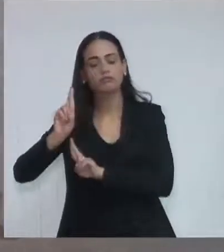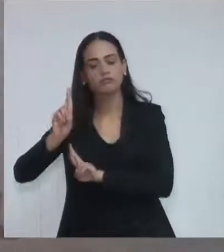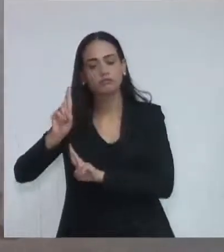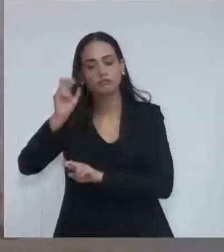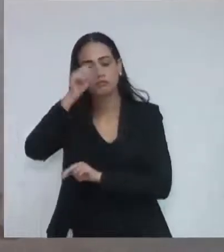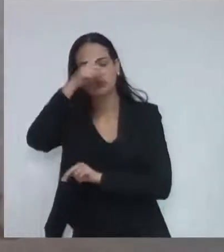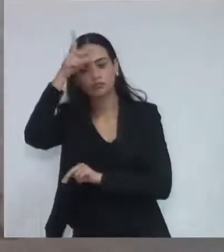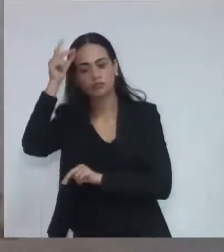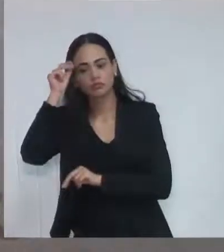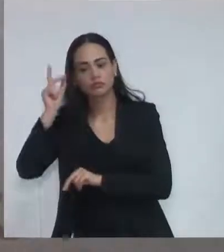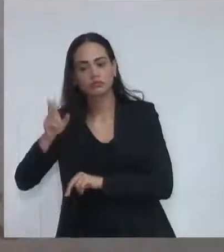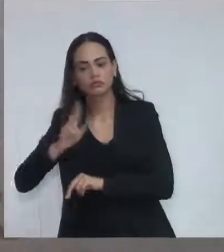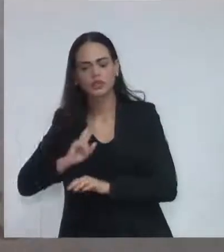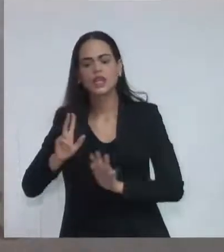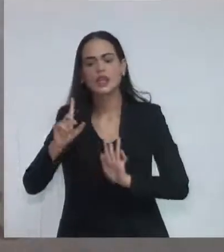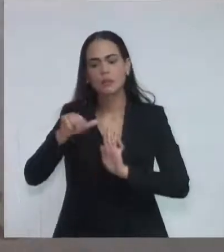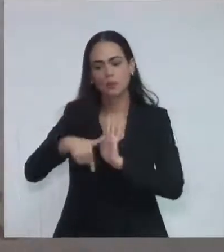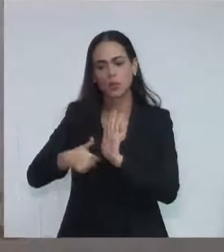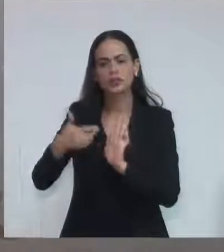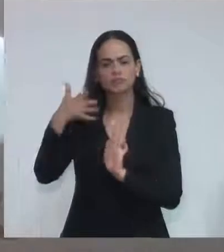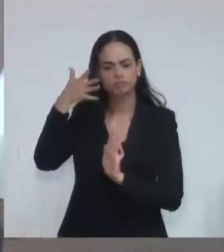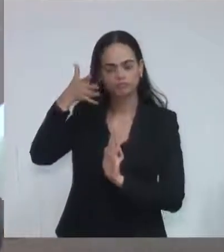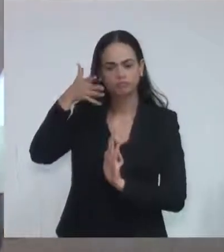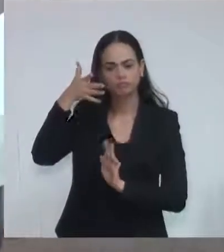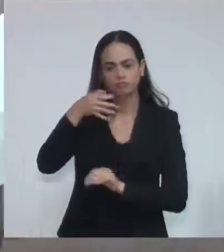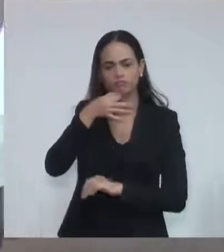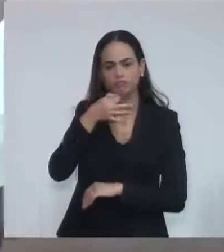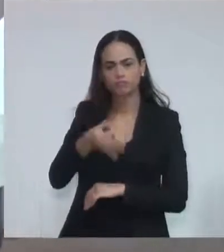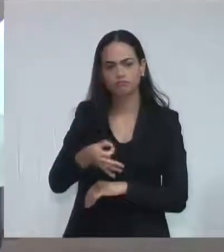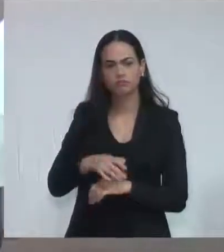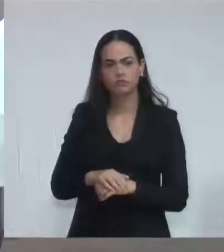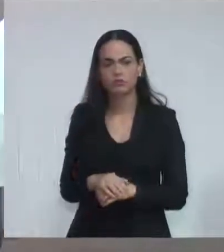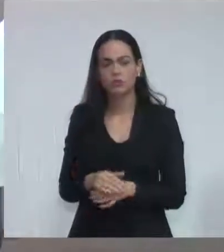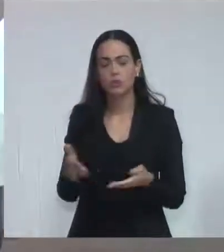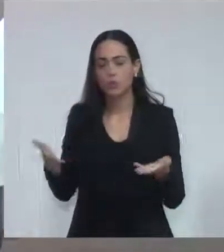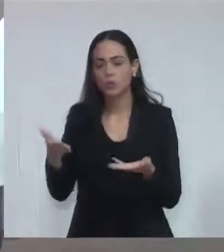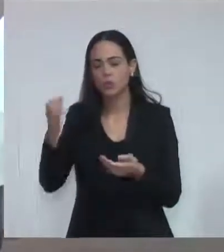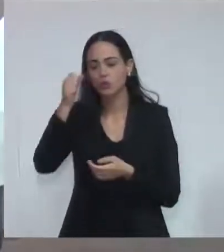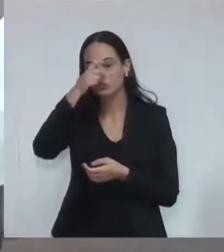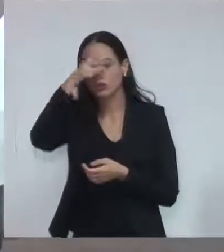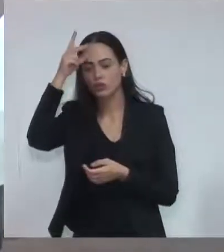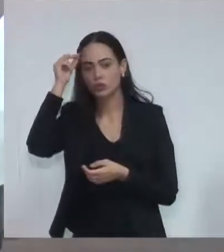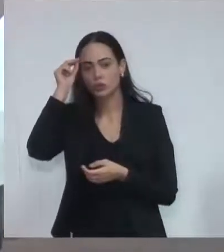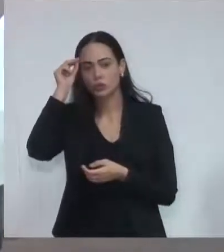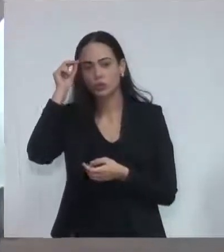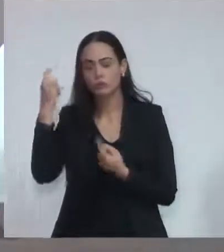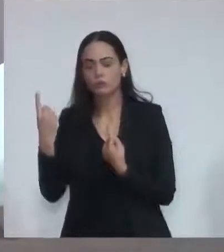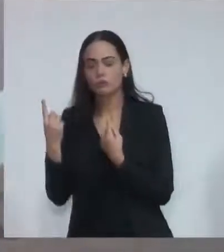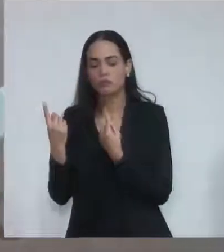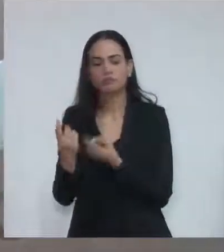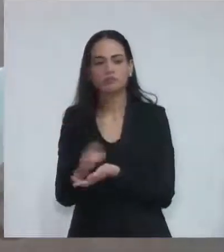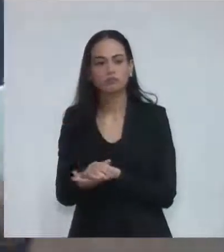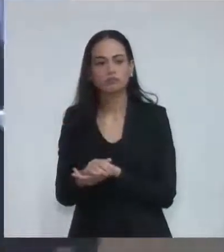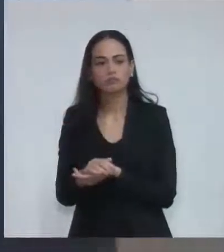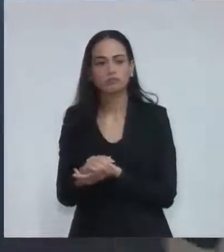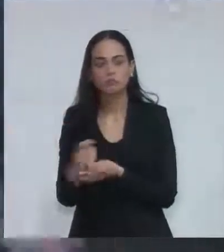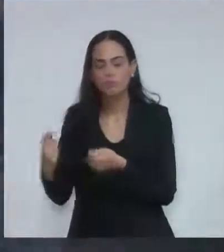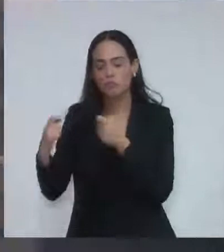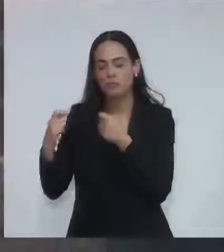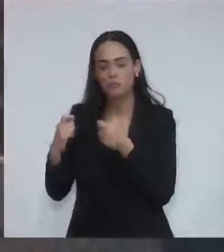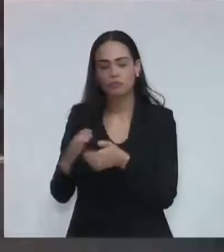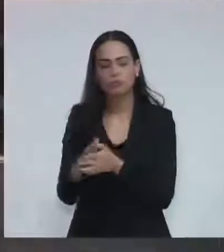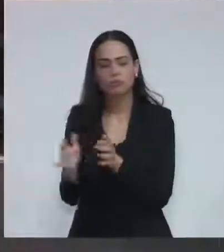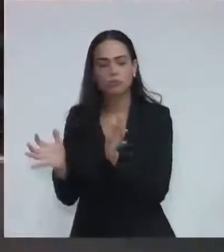falar depois na minha fala livre sobre essa provocação feita hoje pela prefeitura e pela controladoria. Obrigado a todos.